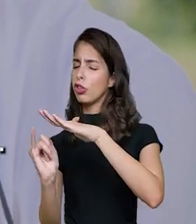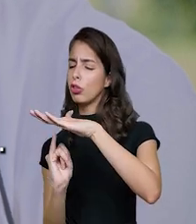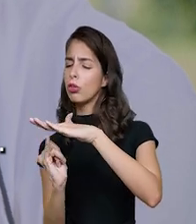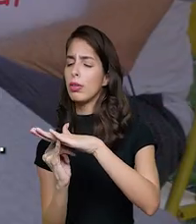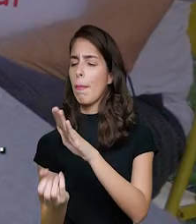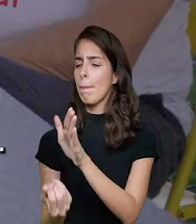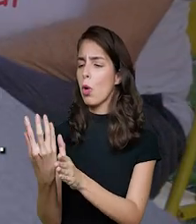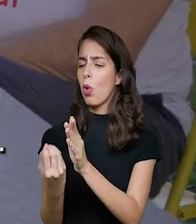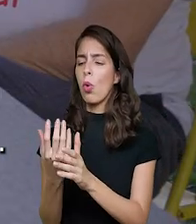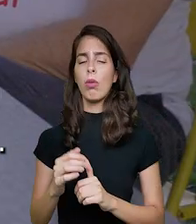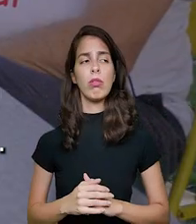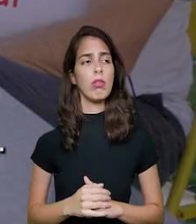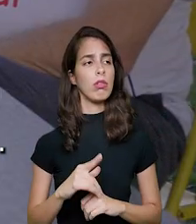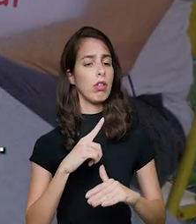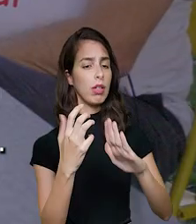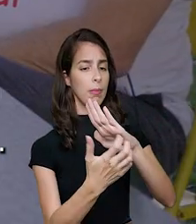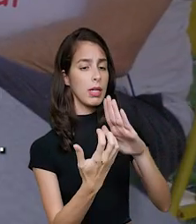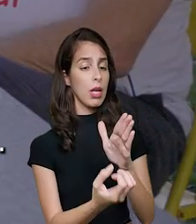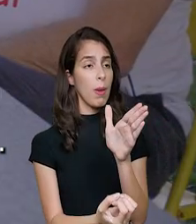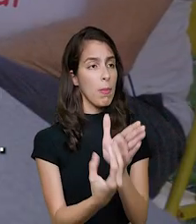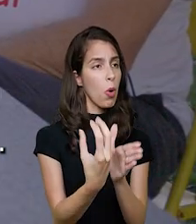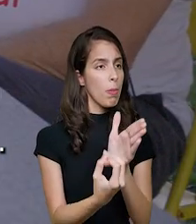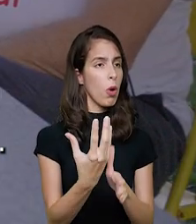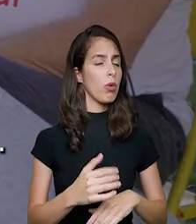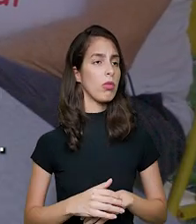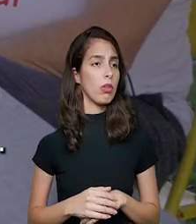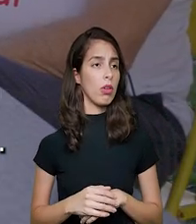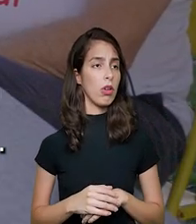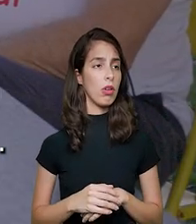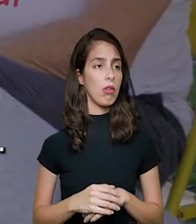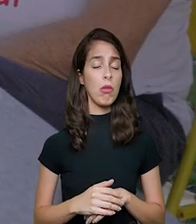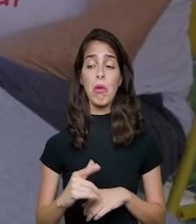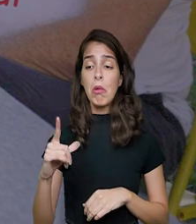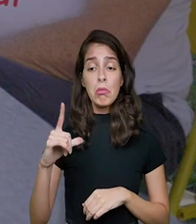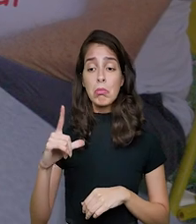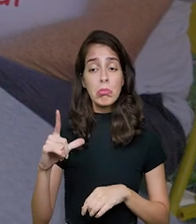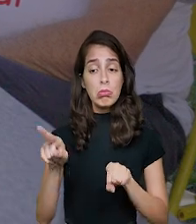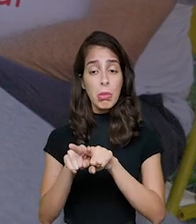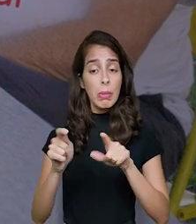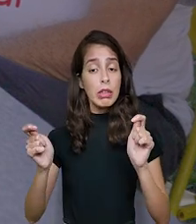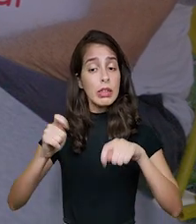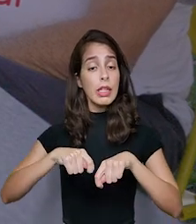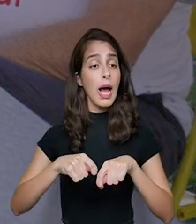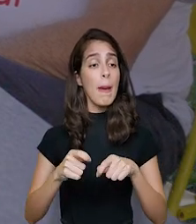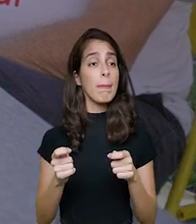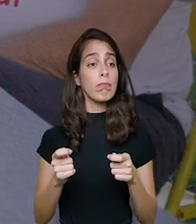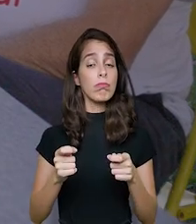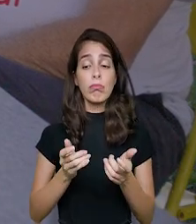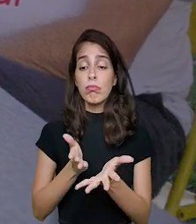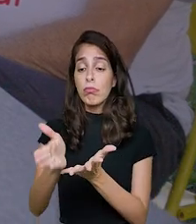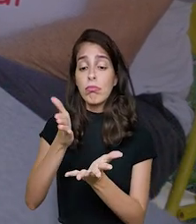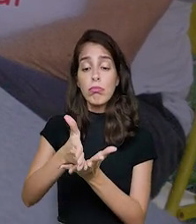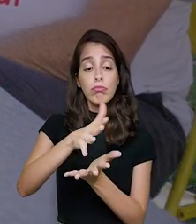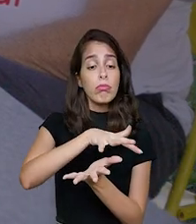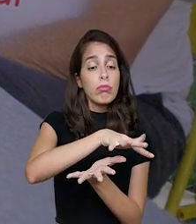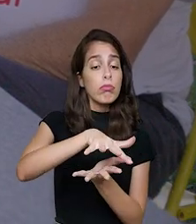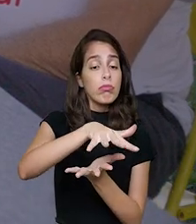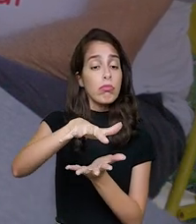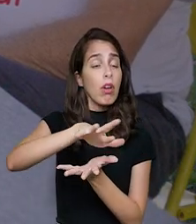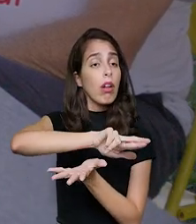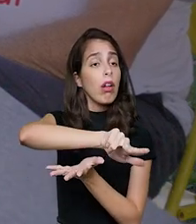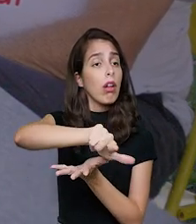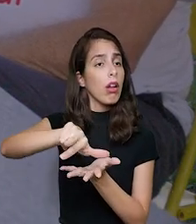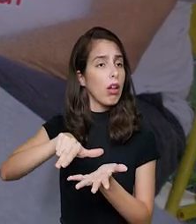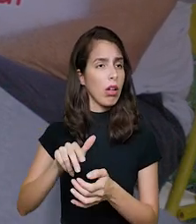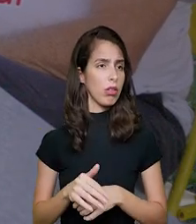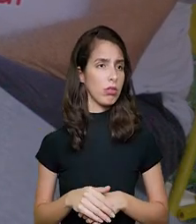empresas eh não não podemos aqui no ifs formar aqui e vocês terem lá na empresa um uma